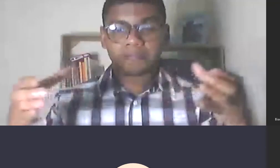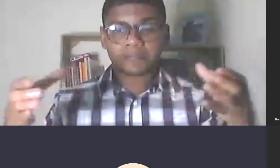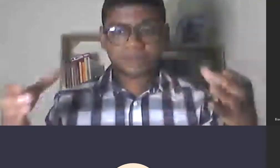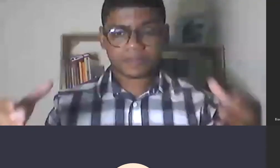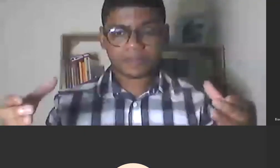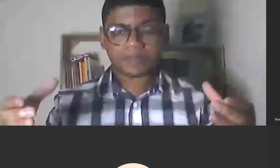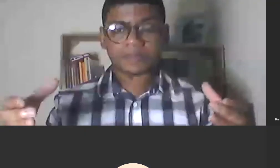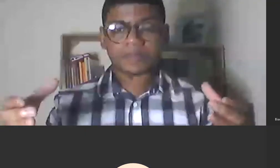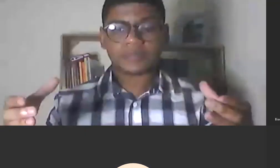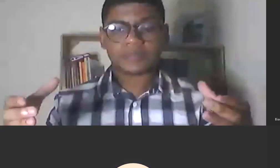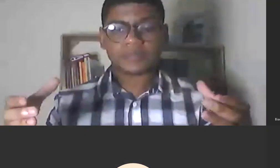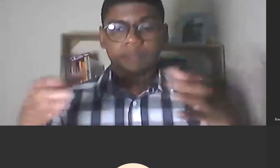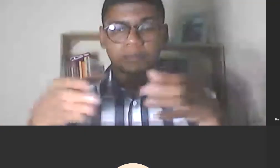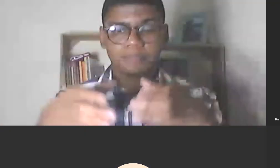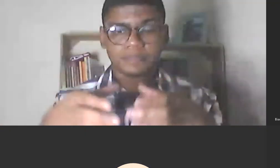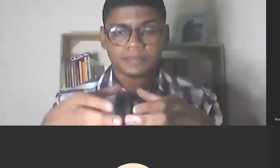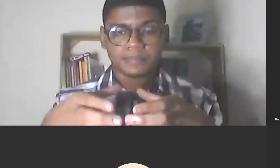Aumentar.